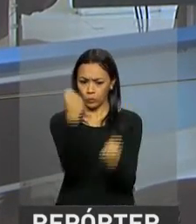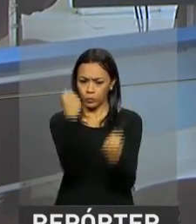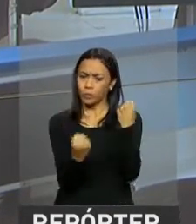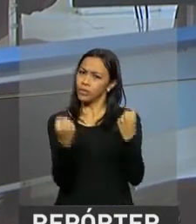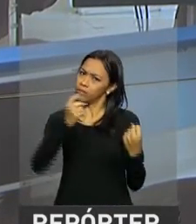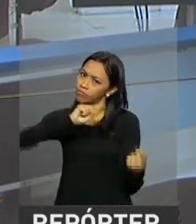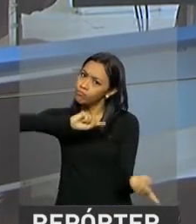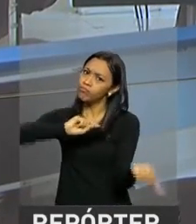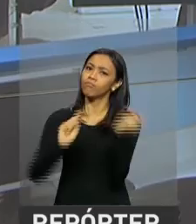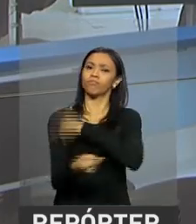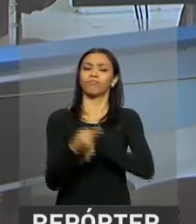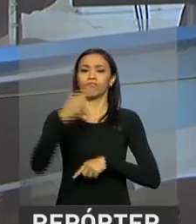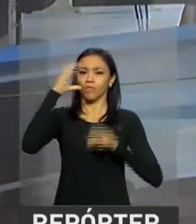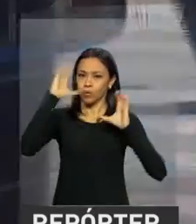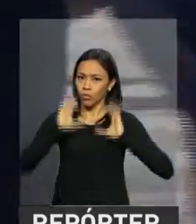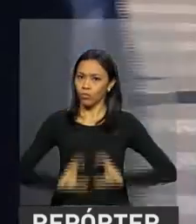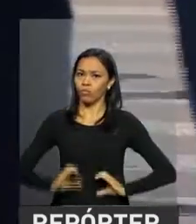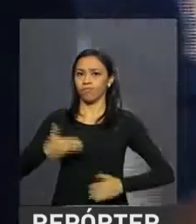mudança de atitude.